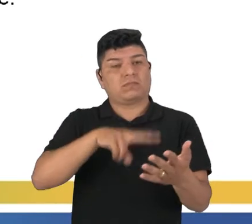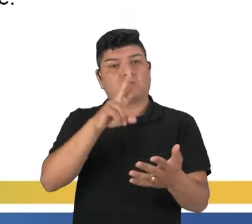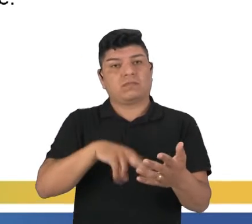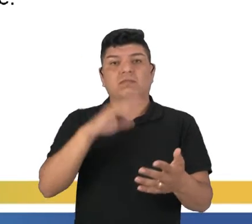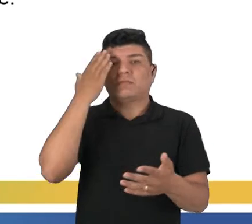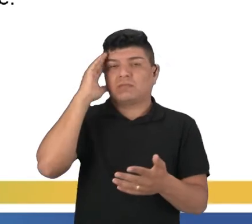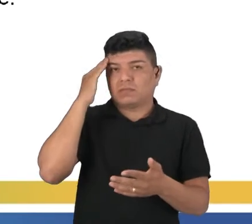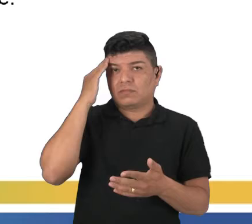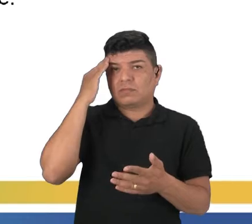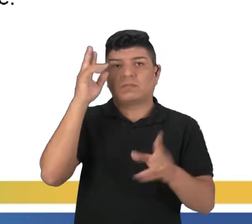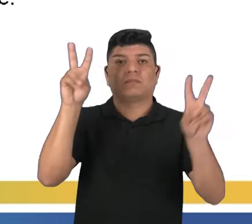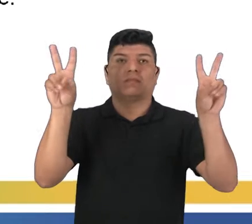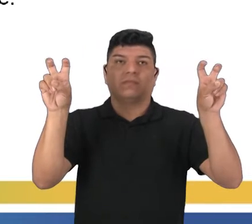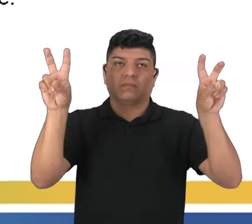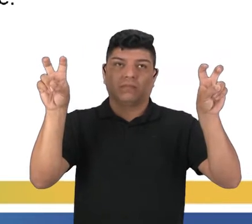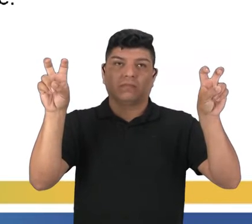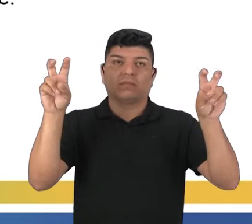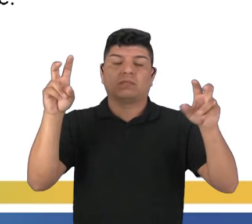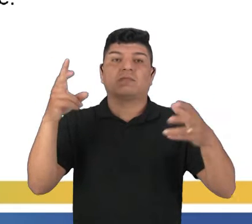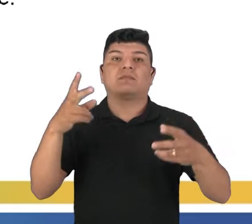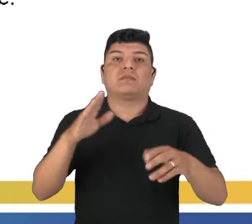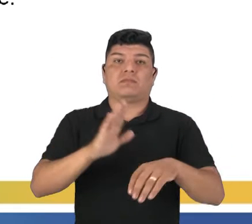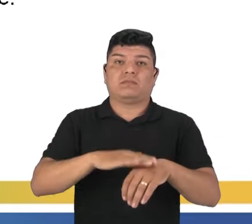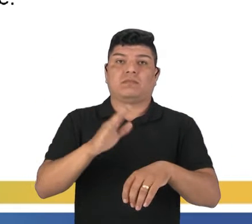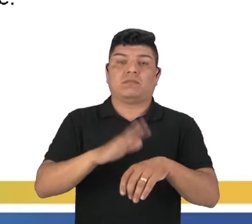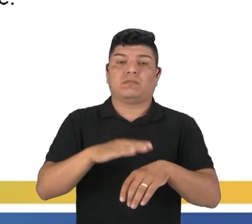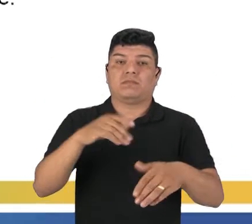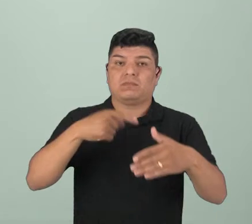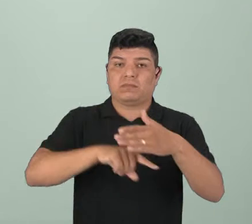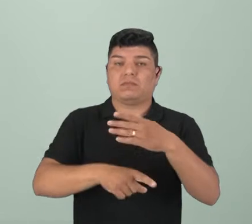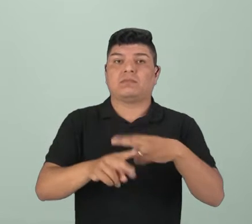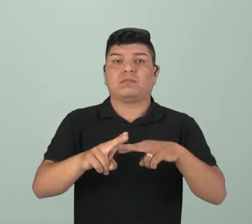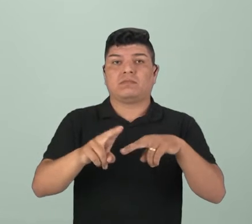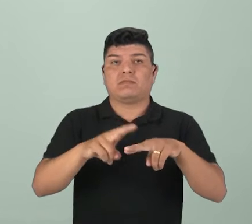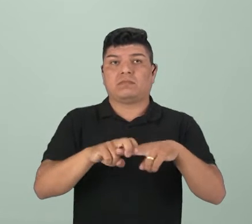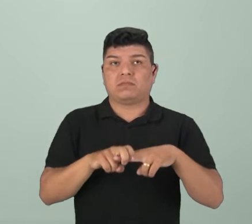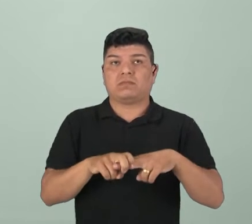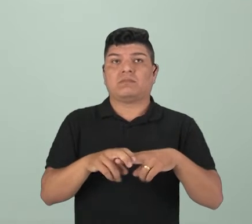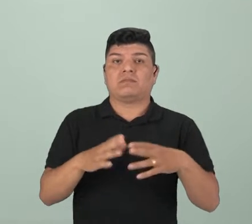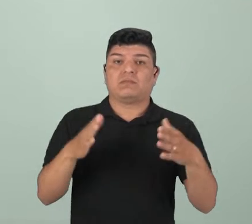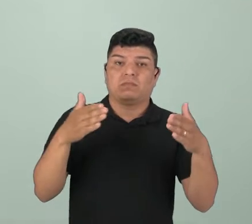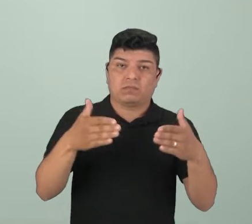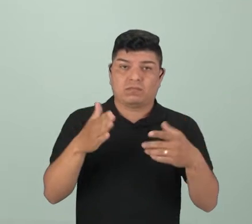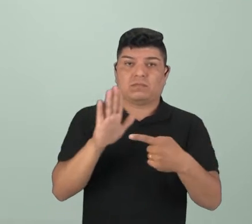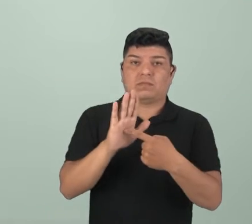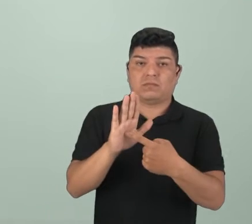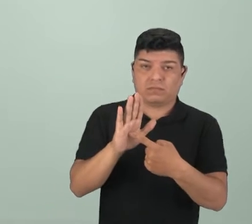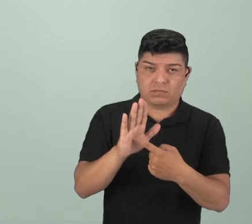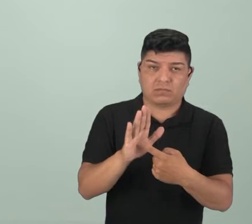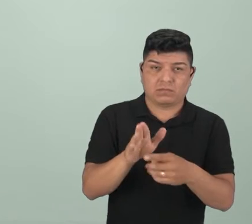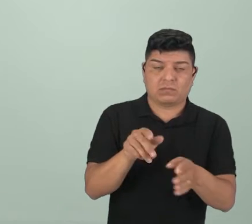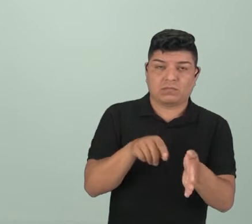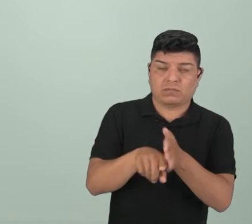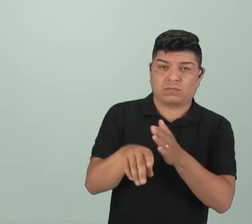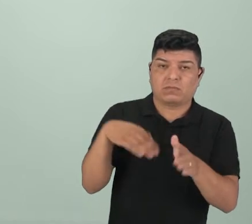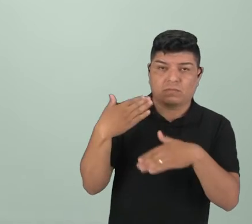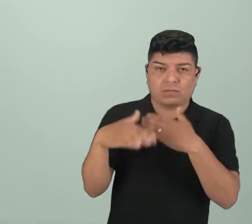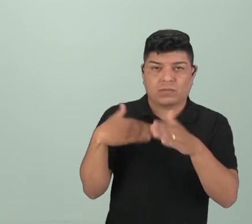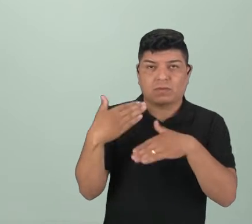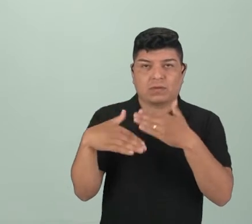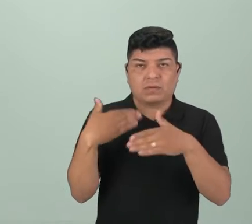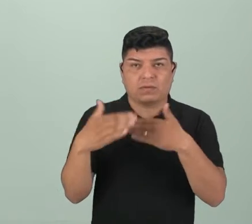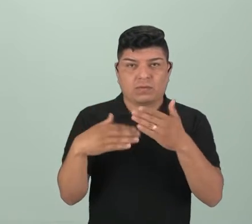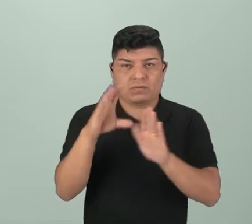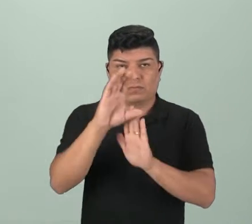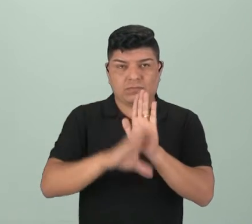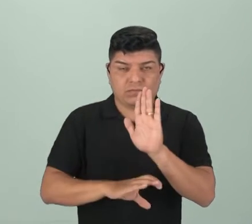a entender o tema em profundidade. Então, é aqui que você vai expor os seus argumentos no desenvolvimento, tá?